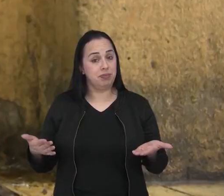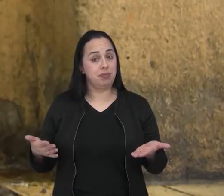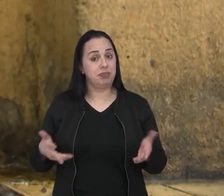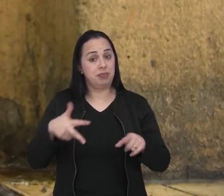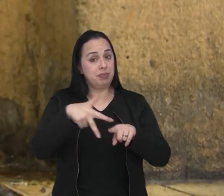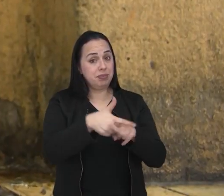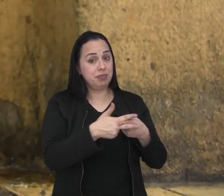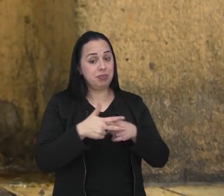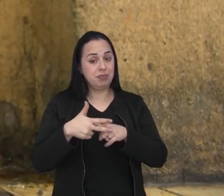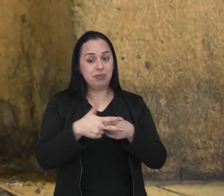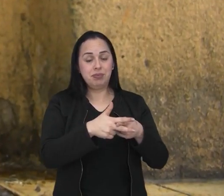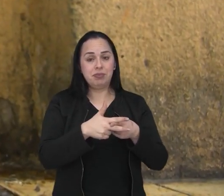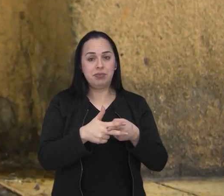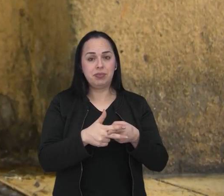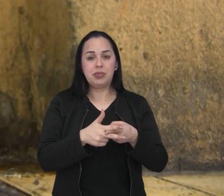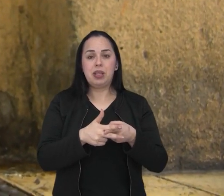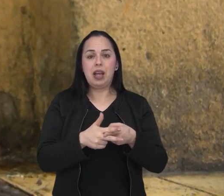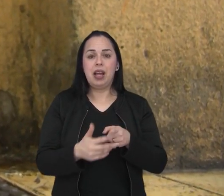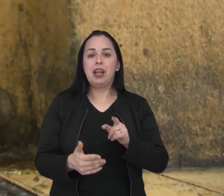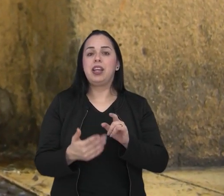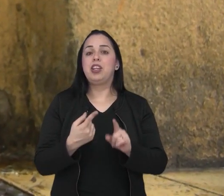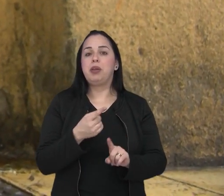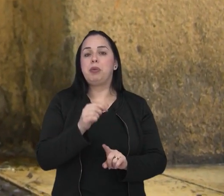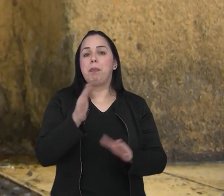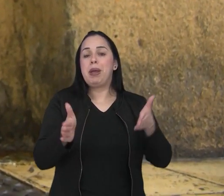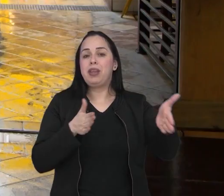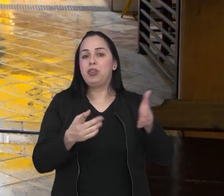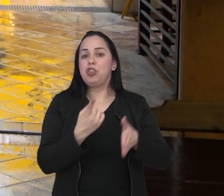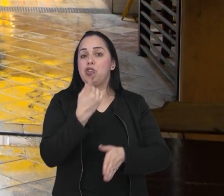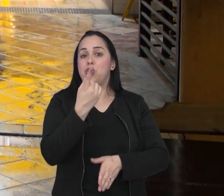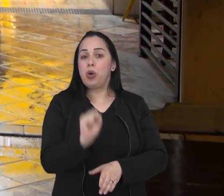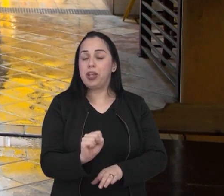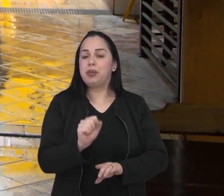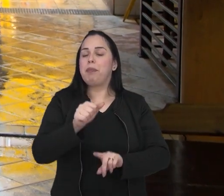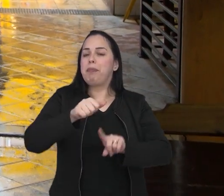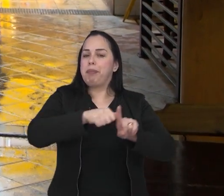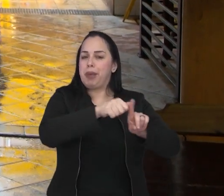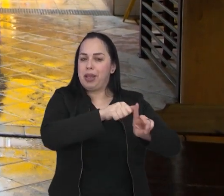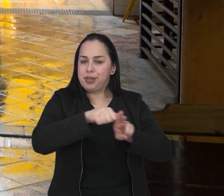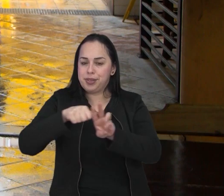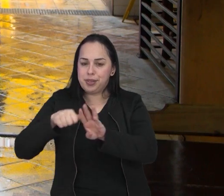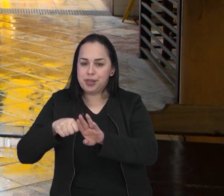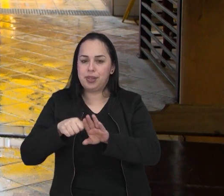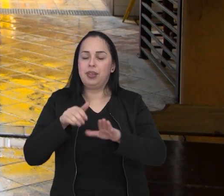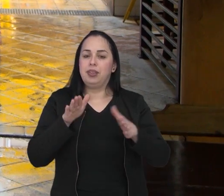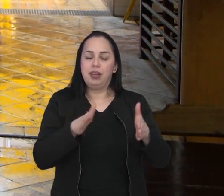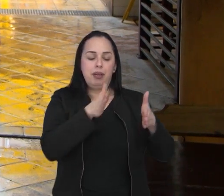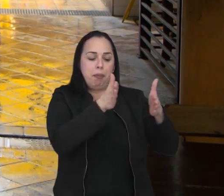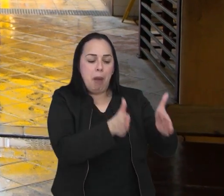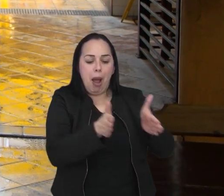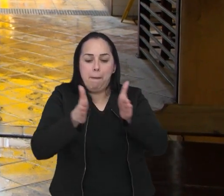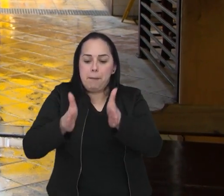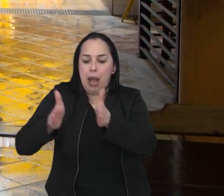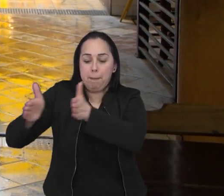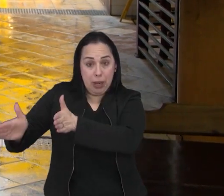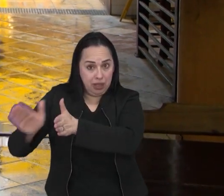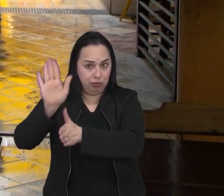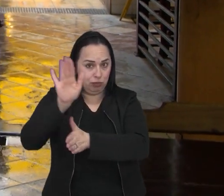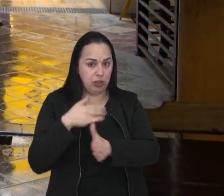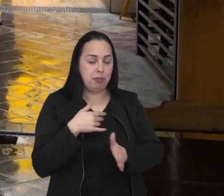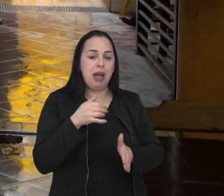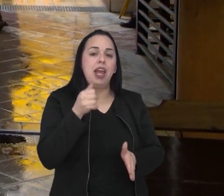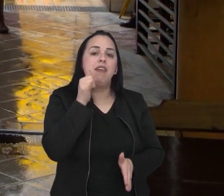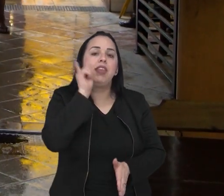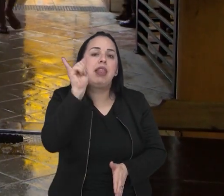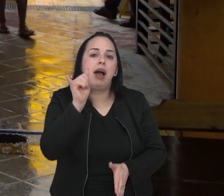3.728.329,25. A reforma será concluída em 18 meses, sendo dividida em 3 etapas. Para evitar que